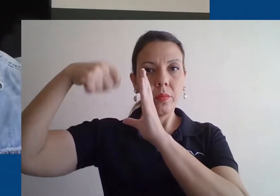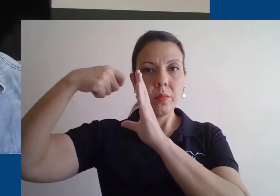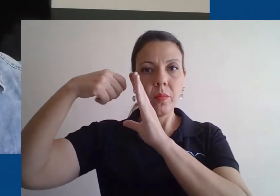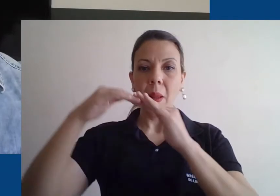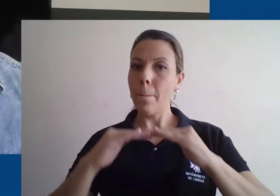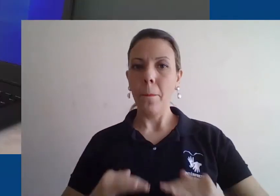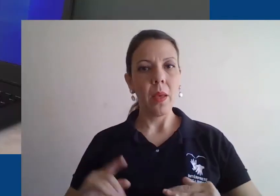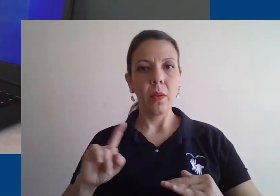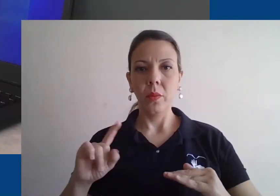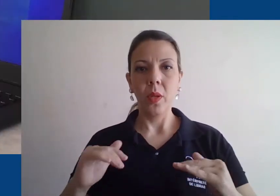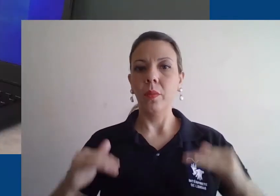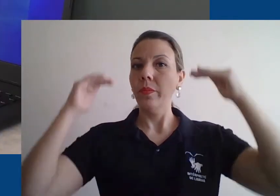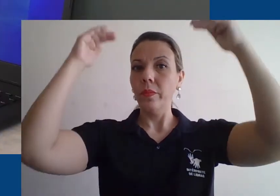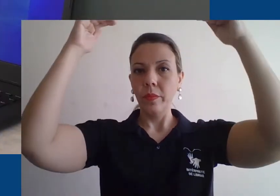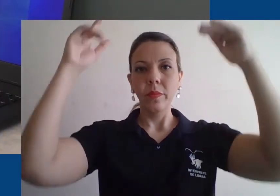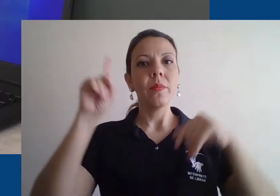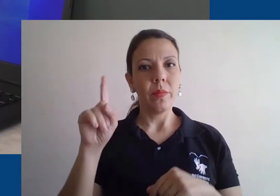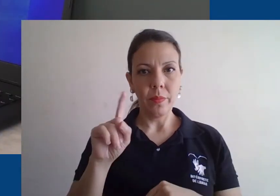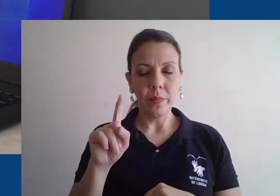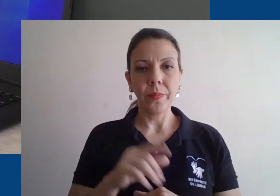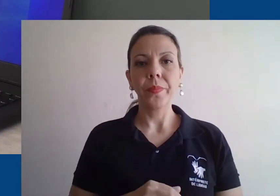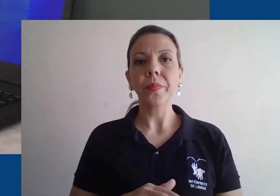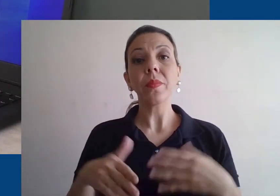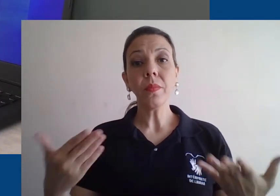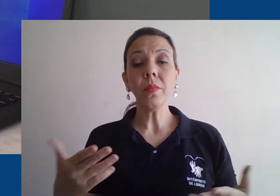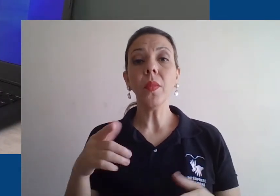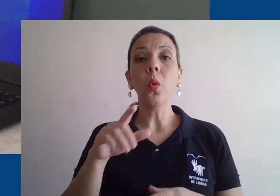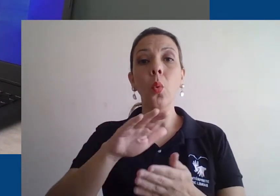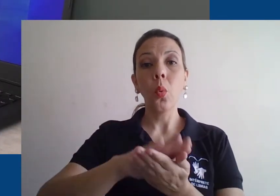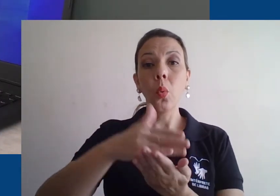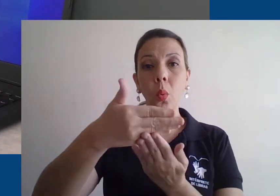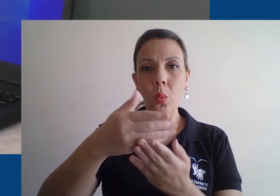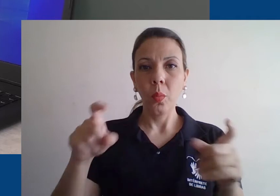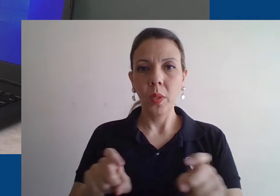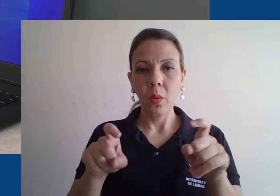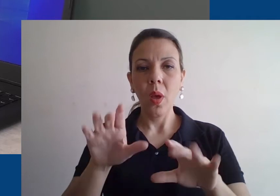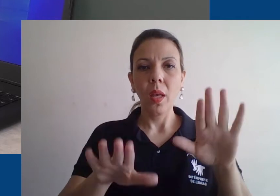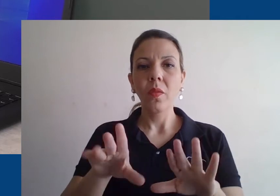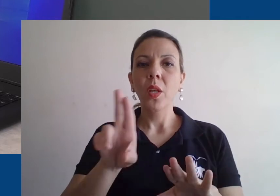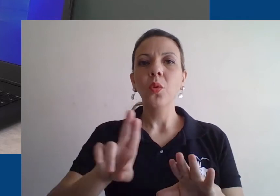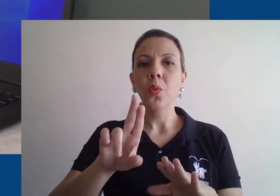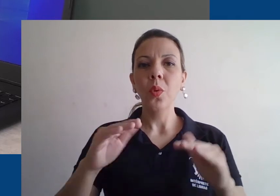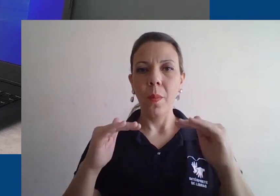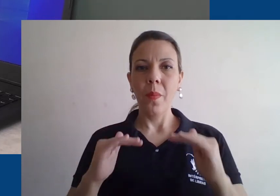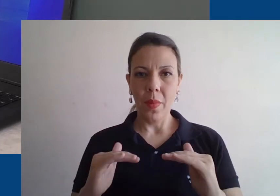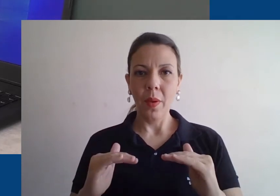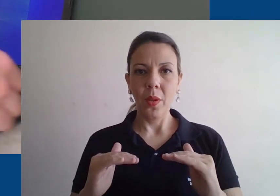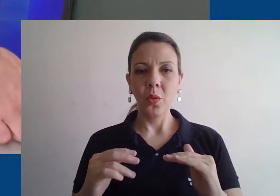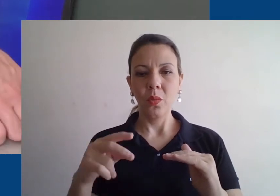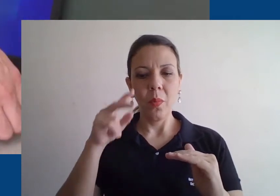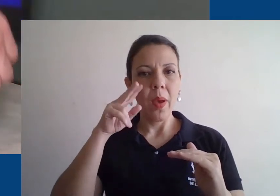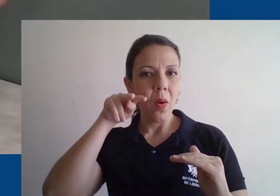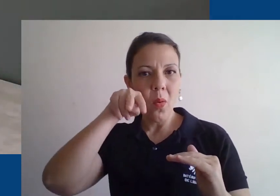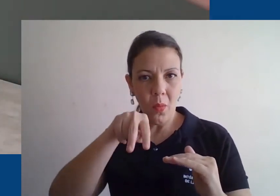alta e nem muito baixa. Então normalmente a gente usa o notebook um pouquinho mais para baixo, ele normalmente está um pouquinho mais para baixo do nosso